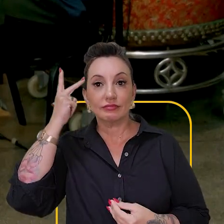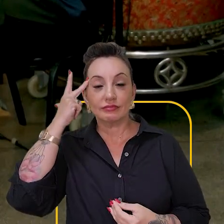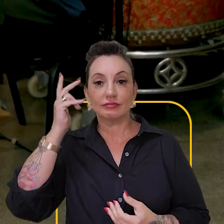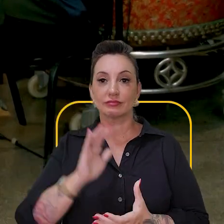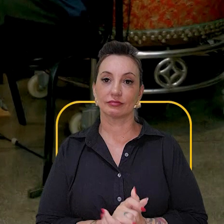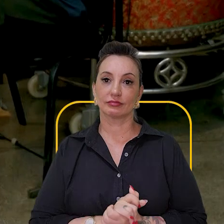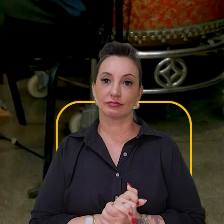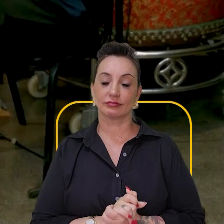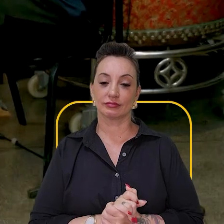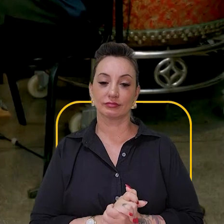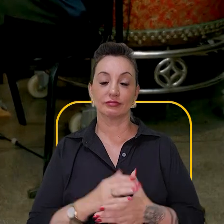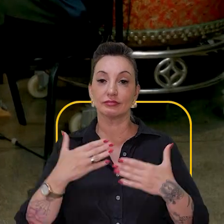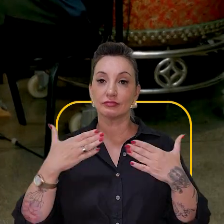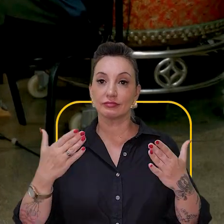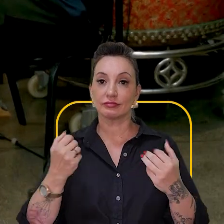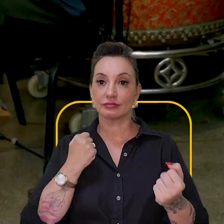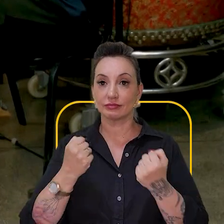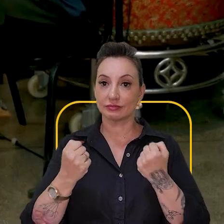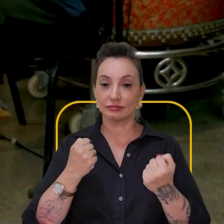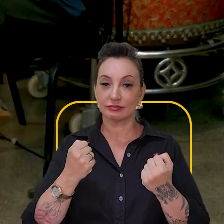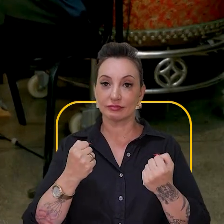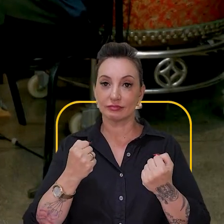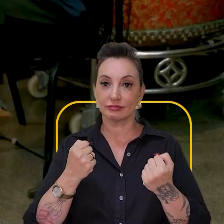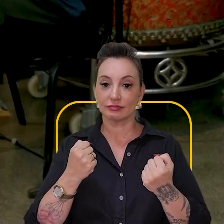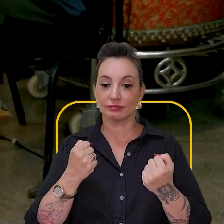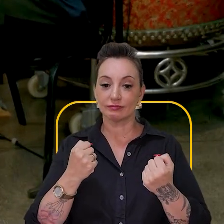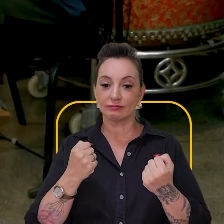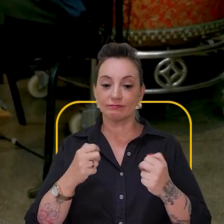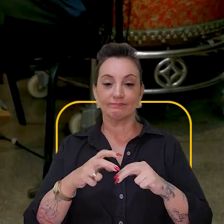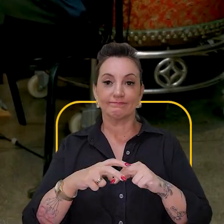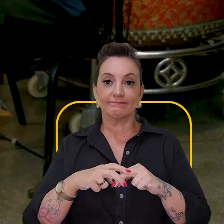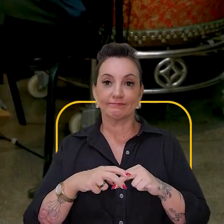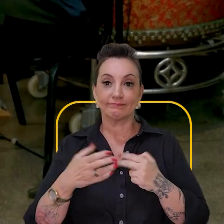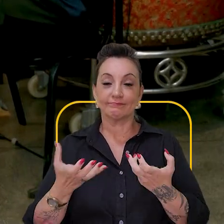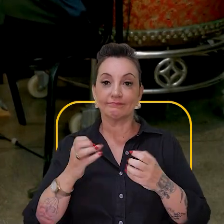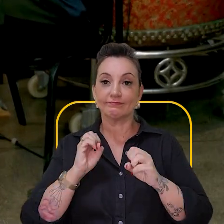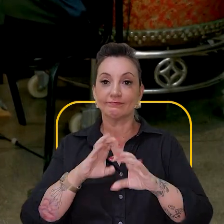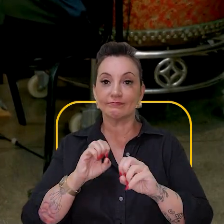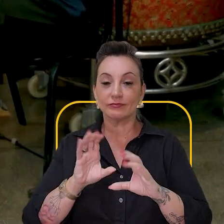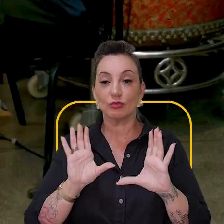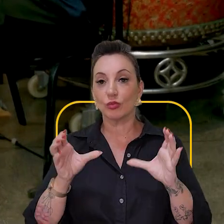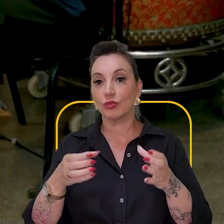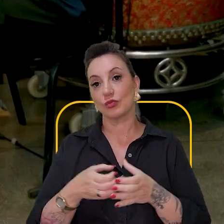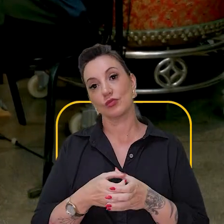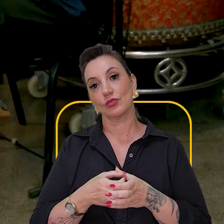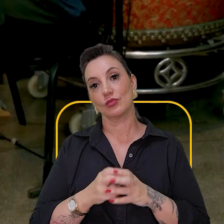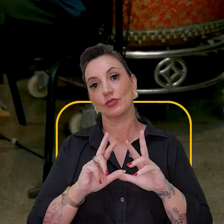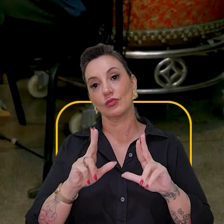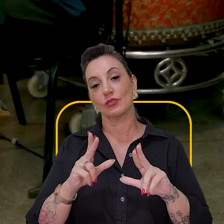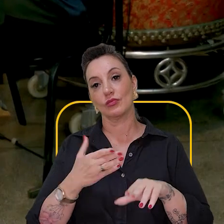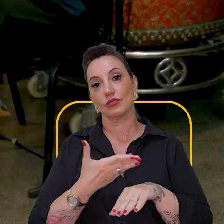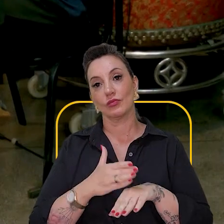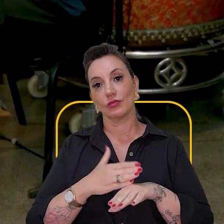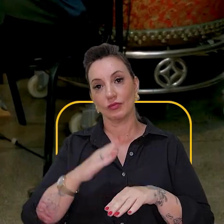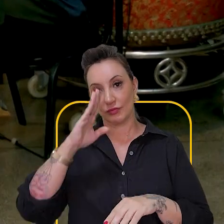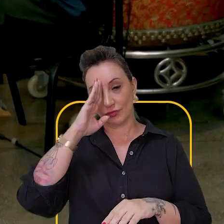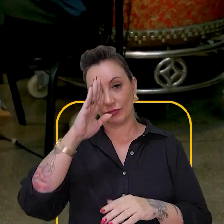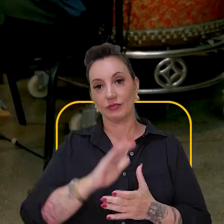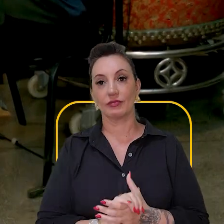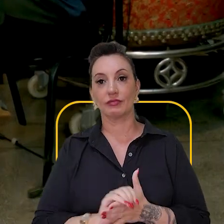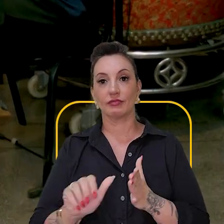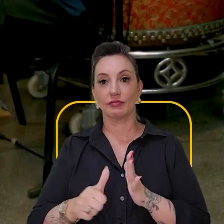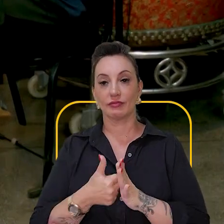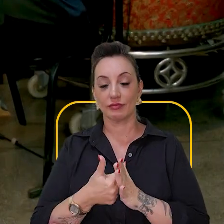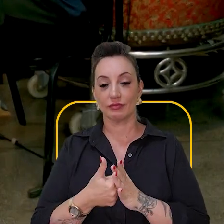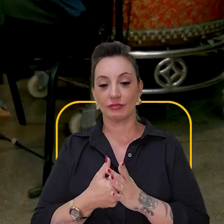naturalmente eu abri a academia meio que por assim eu queria dar aula Queria ter um grupo e não era a minha atividade principal eu